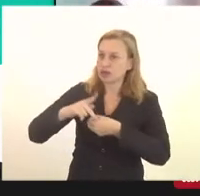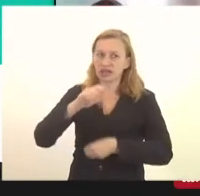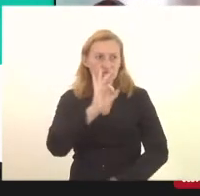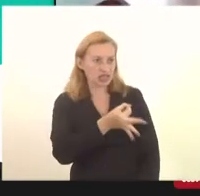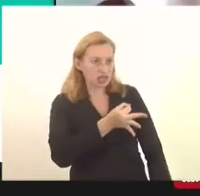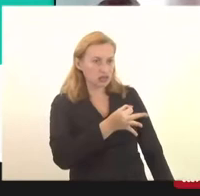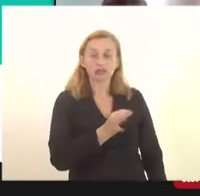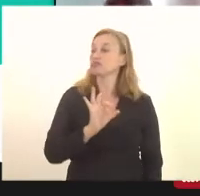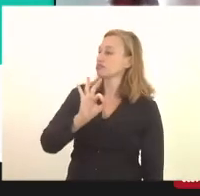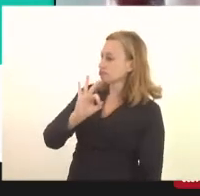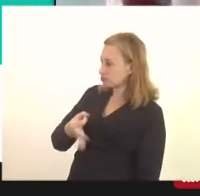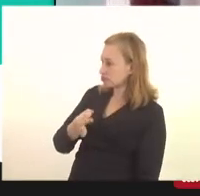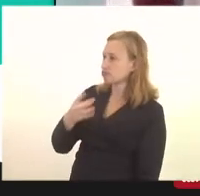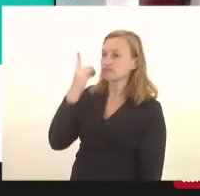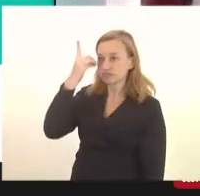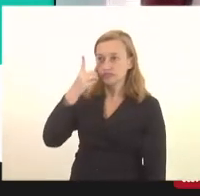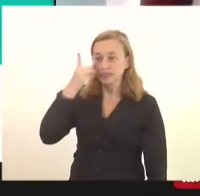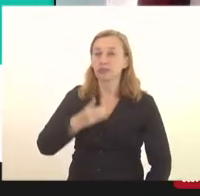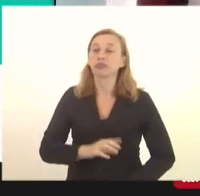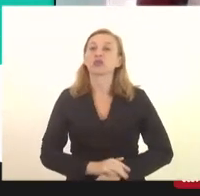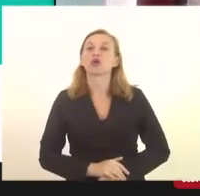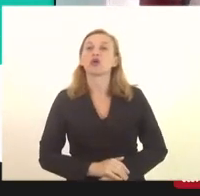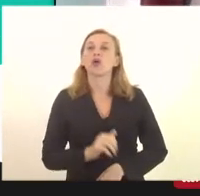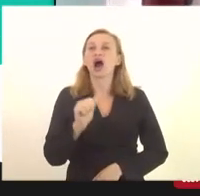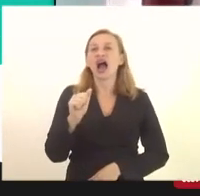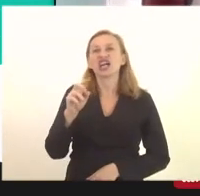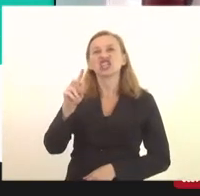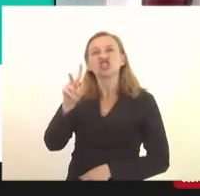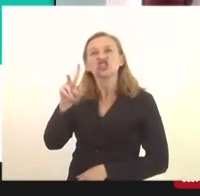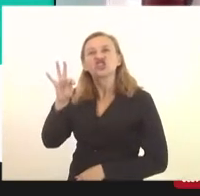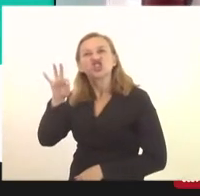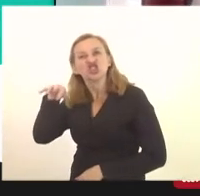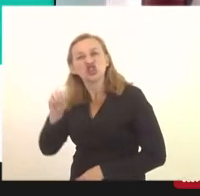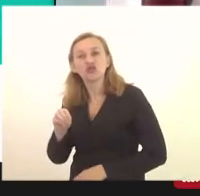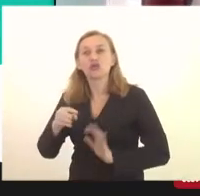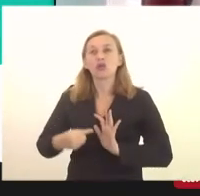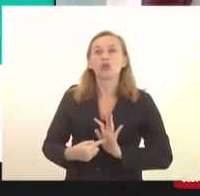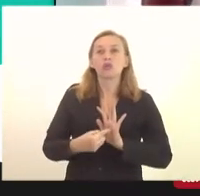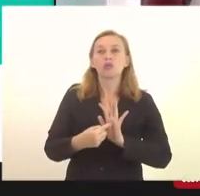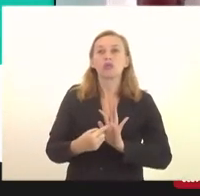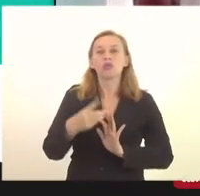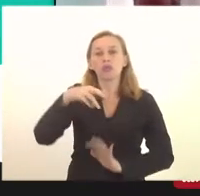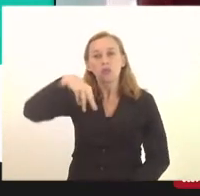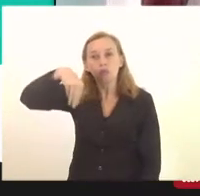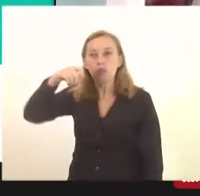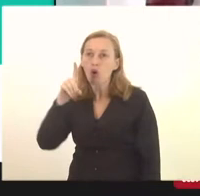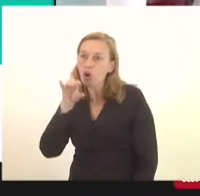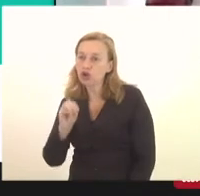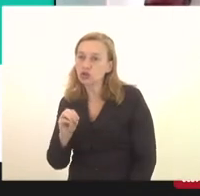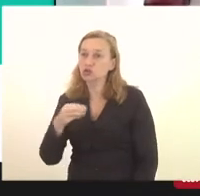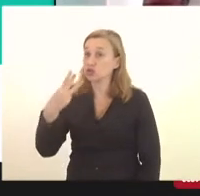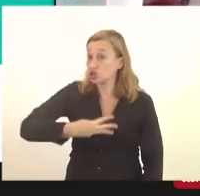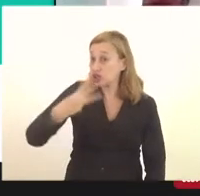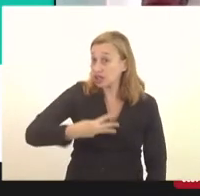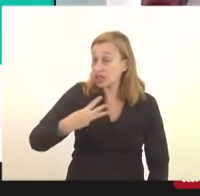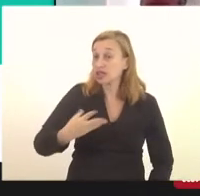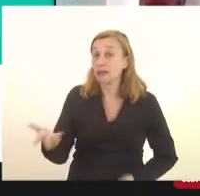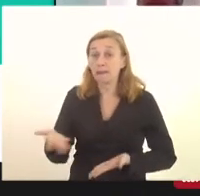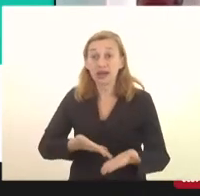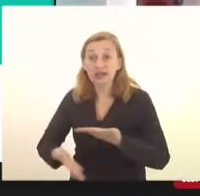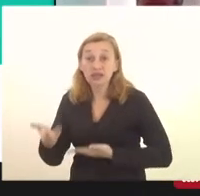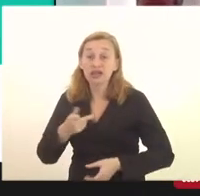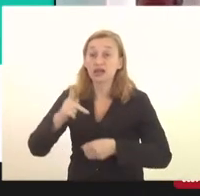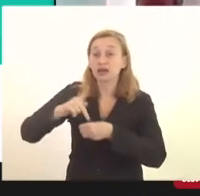deputado, exatamente. No ativo de Espadarte, módulo 3, também na parceria com a